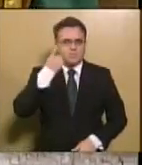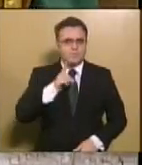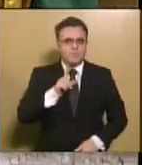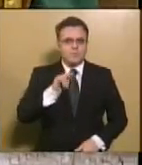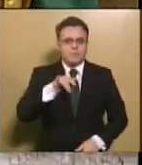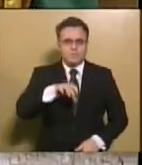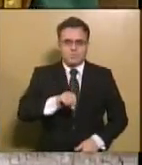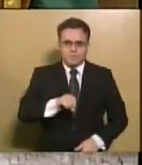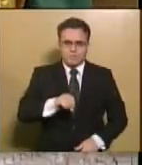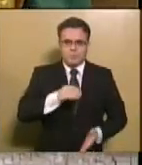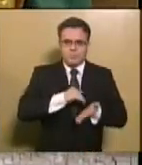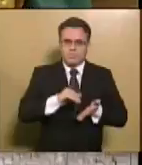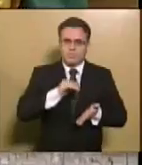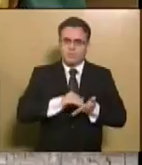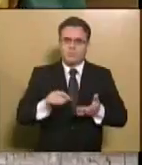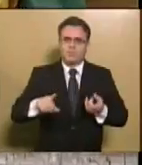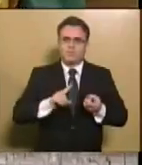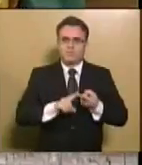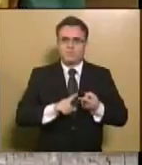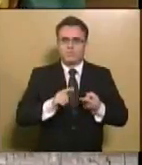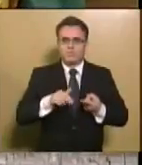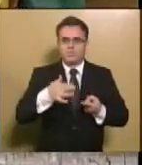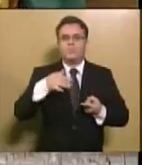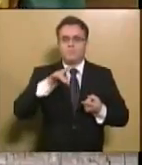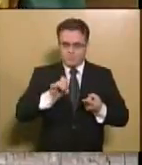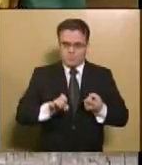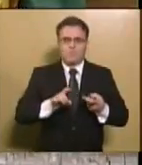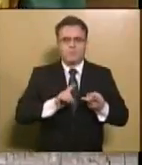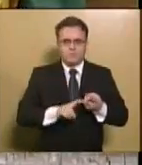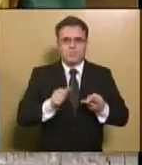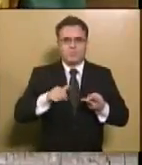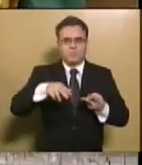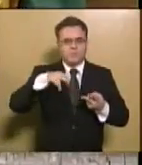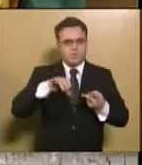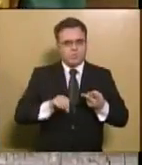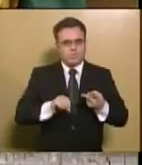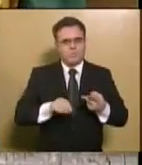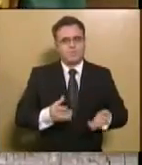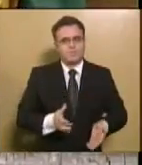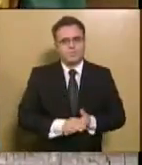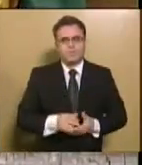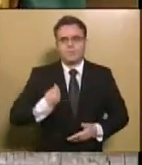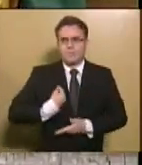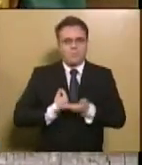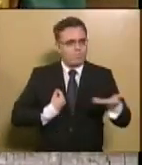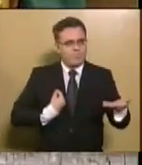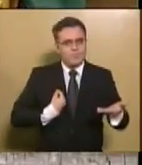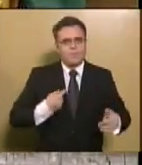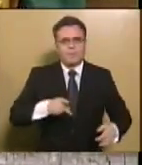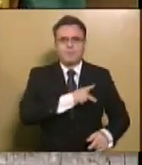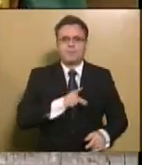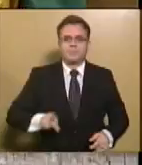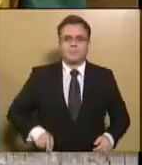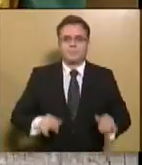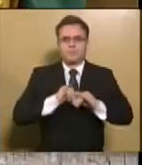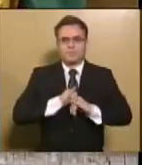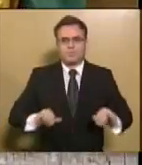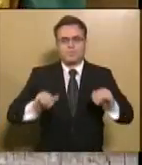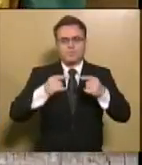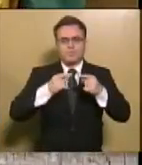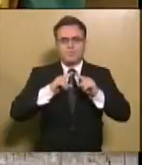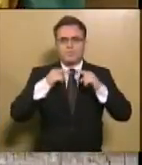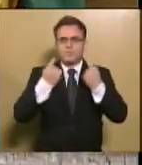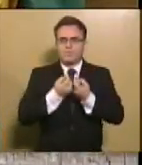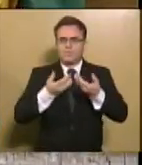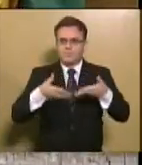Luciano Bispo, secretariada pelos senhores deputados Garibaldo Mendonça e Antônio dos Santos. Havendo o número legal, o senhor presidente declarou aberta